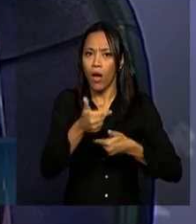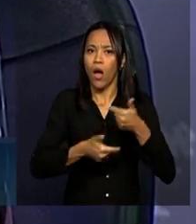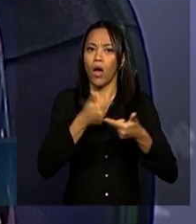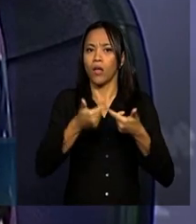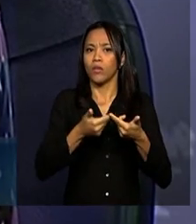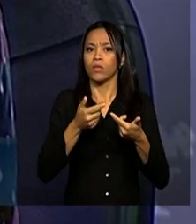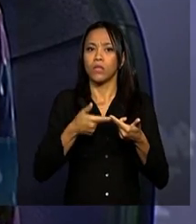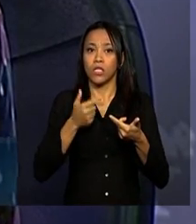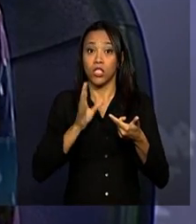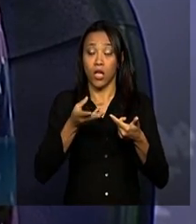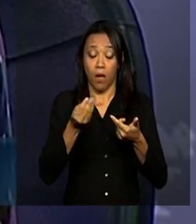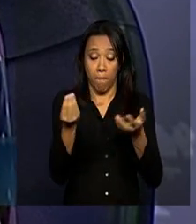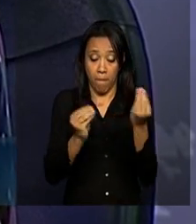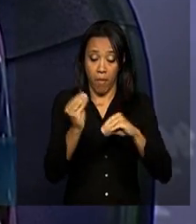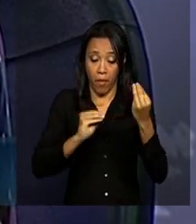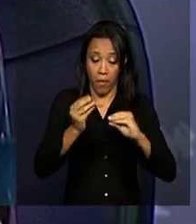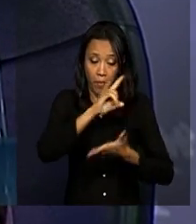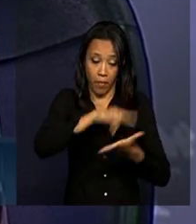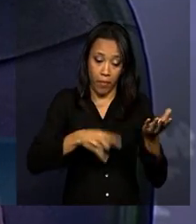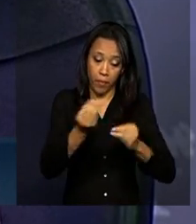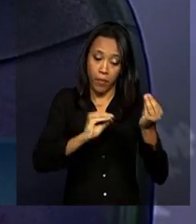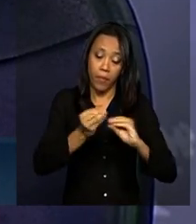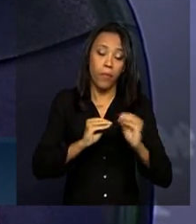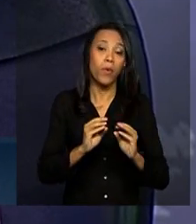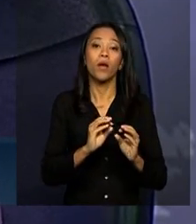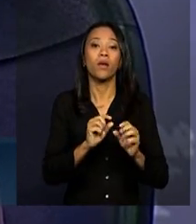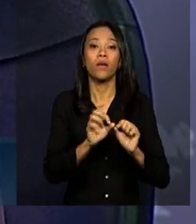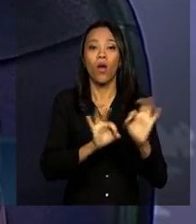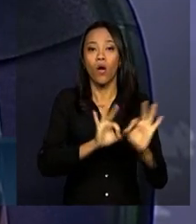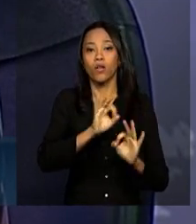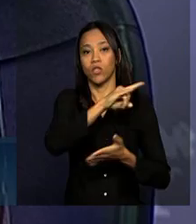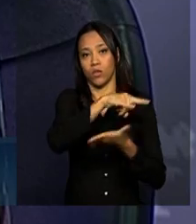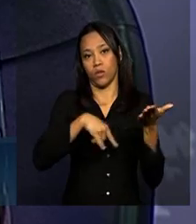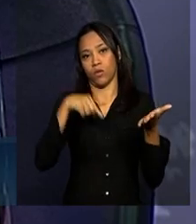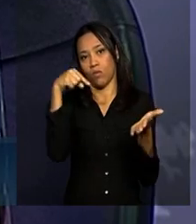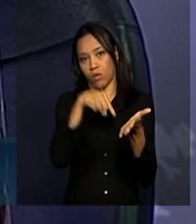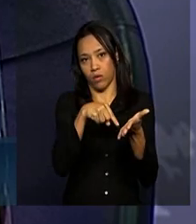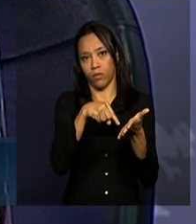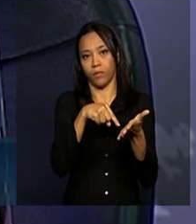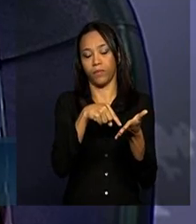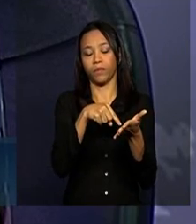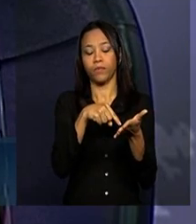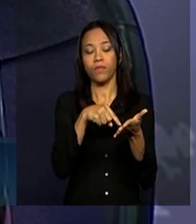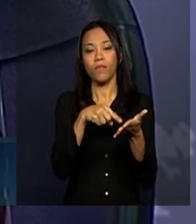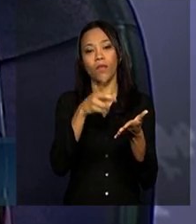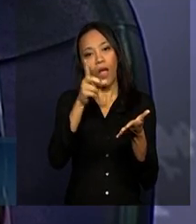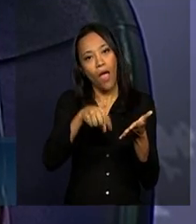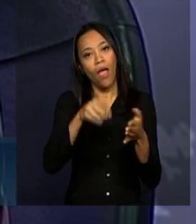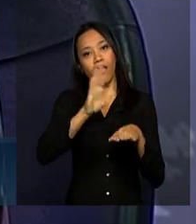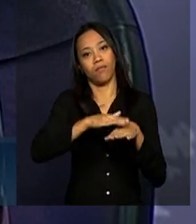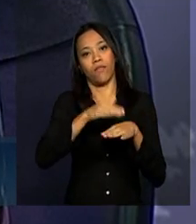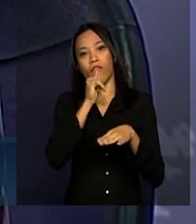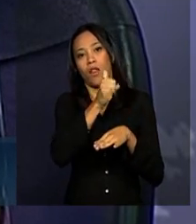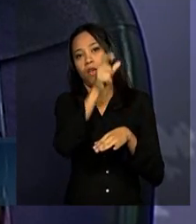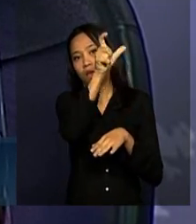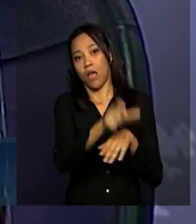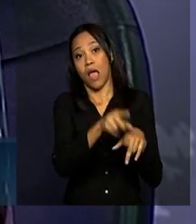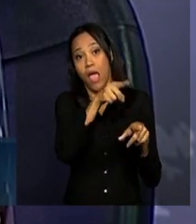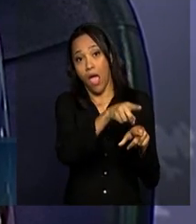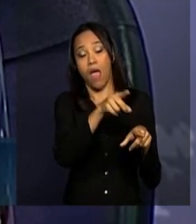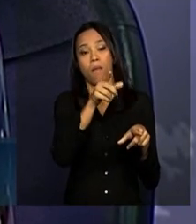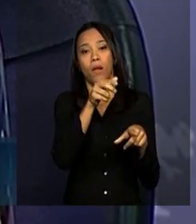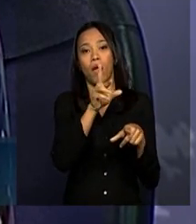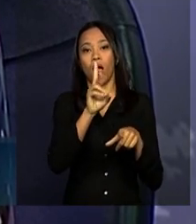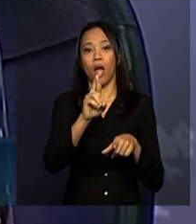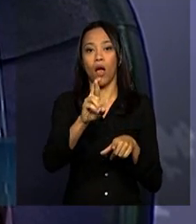que elaborou esta portaria. E é para você, Rosângela, que